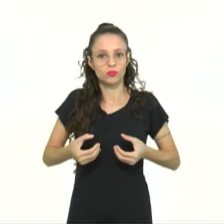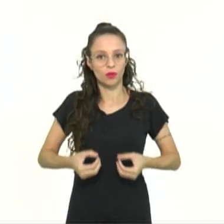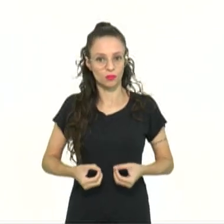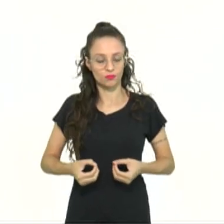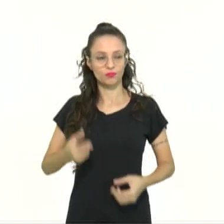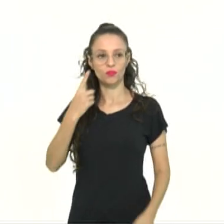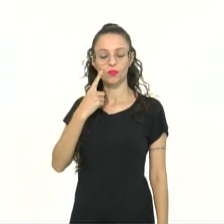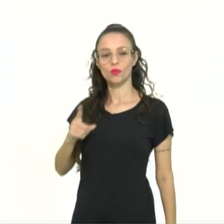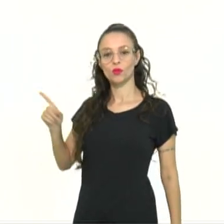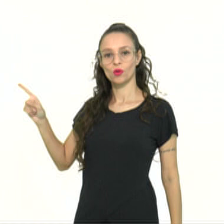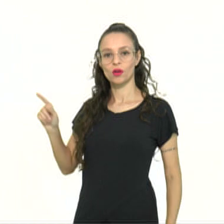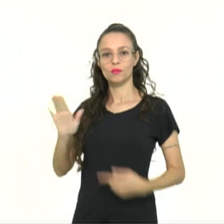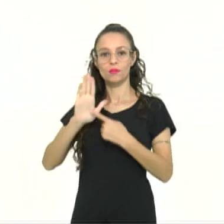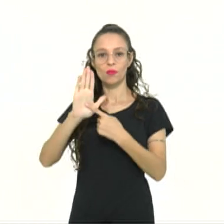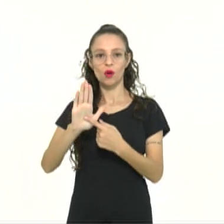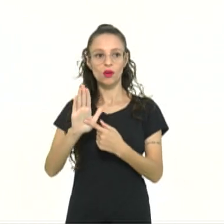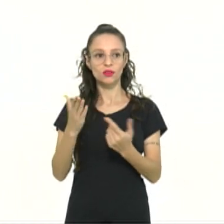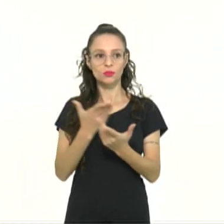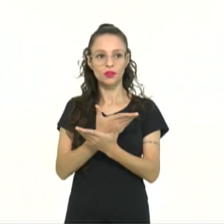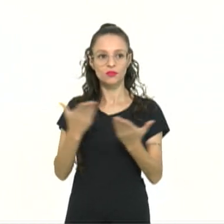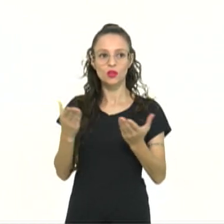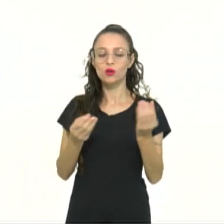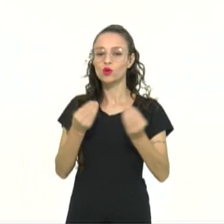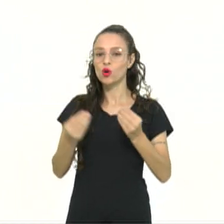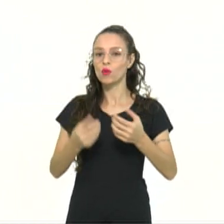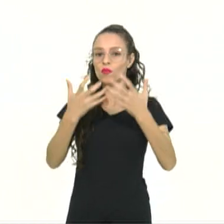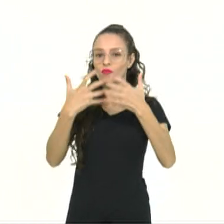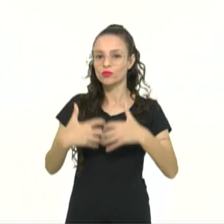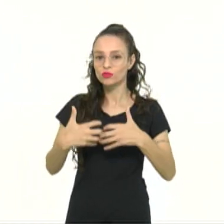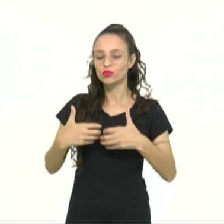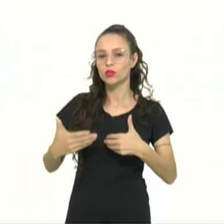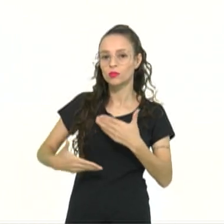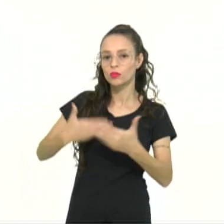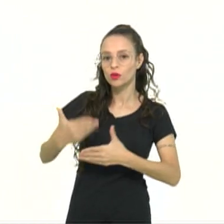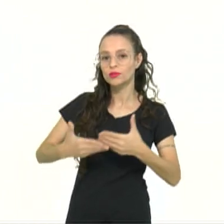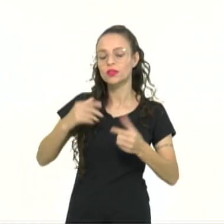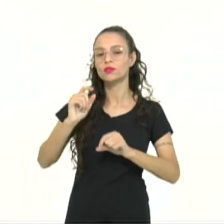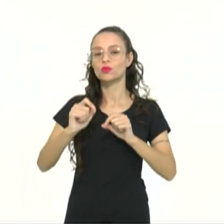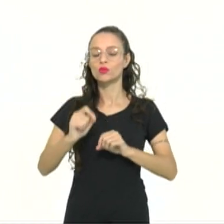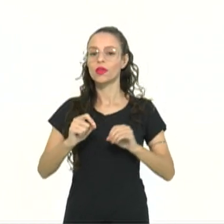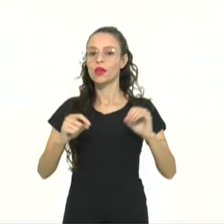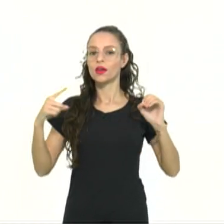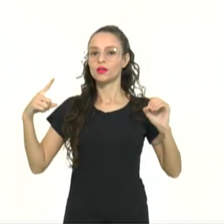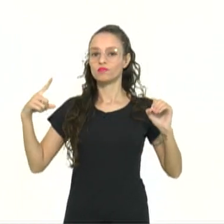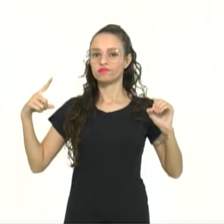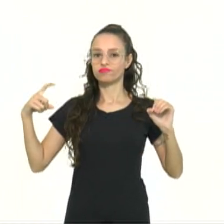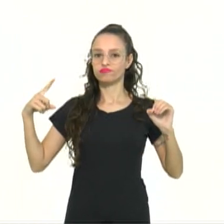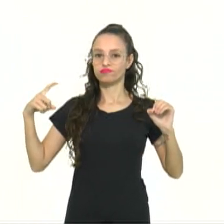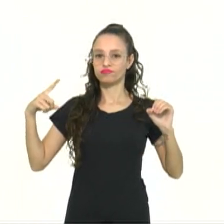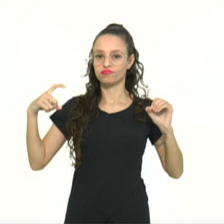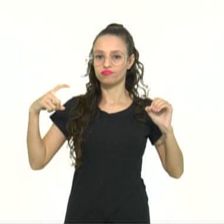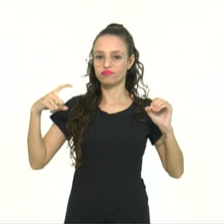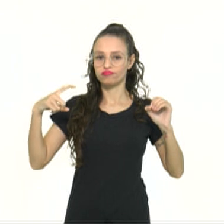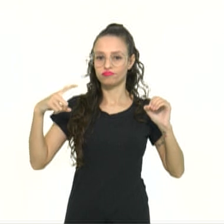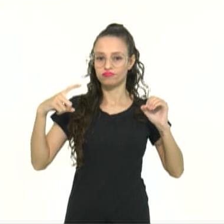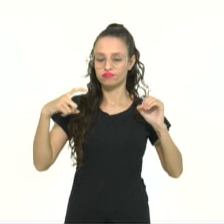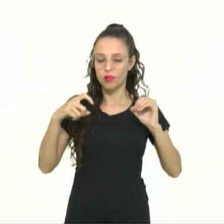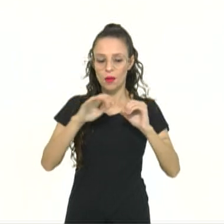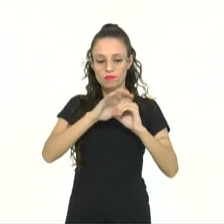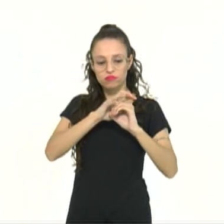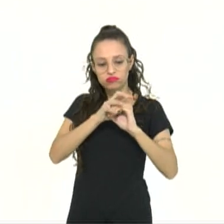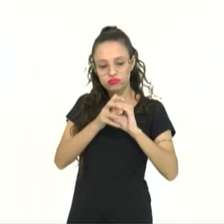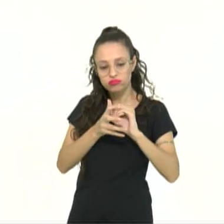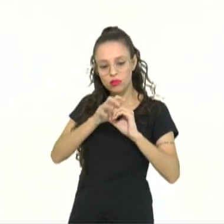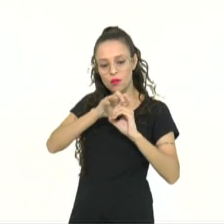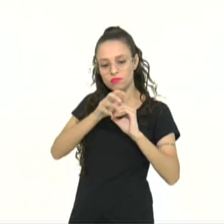um gifzinho tentando ilustrar para vocês, né, como é que funciona o processo. O espermatozoide vai romper ali uma das camadas do